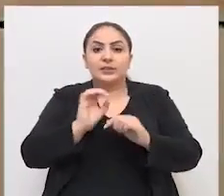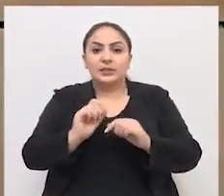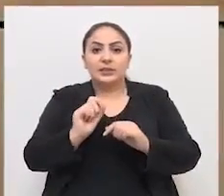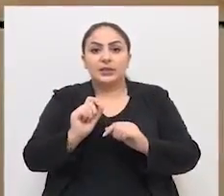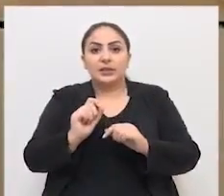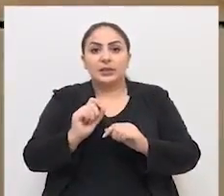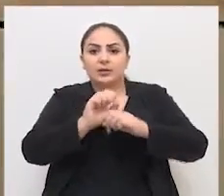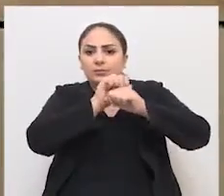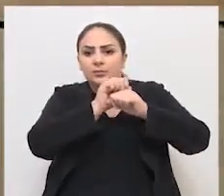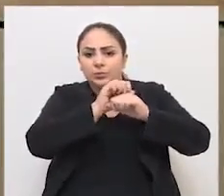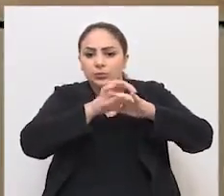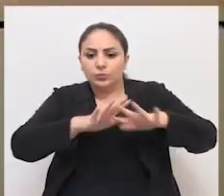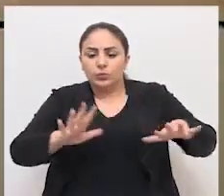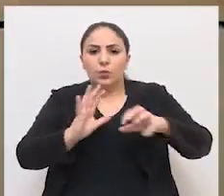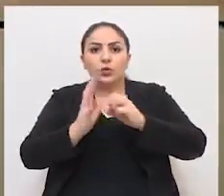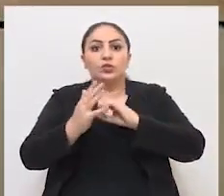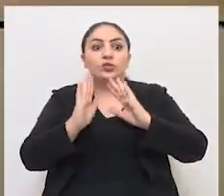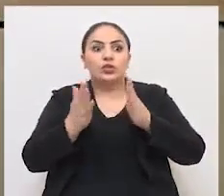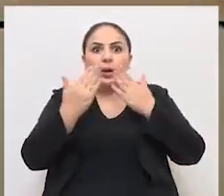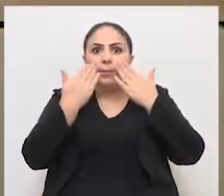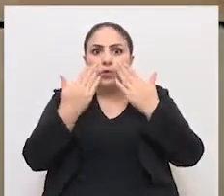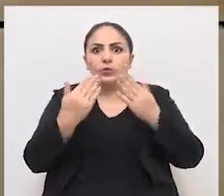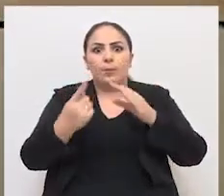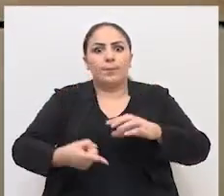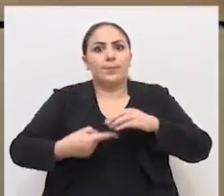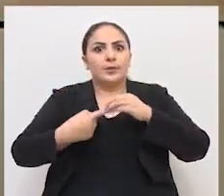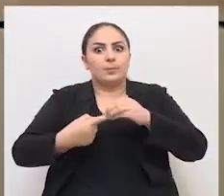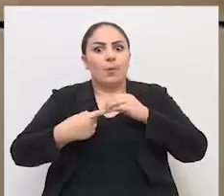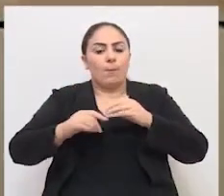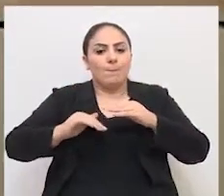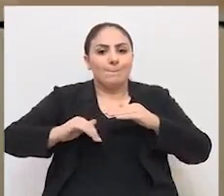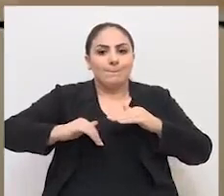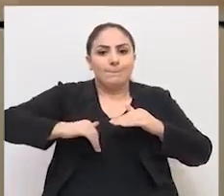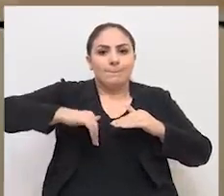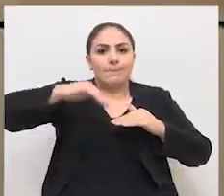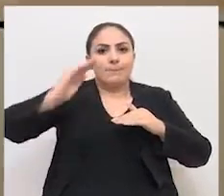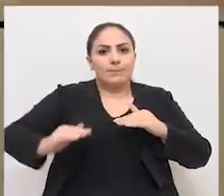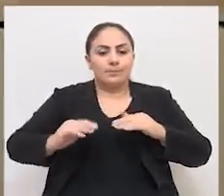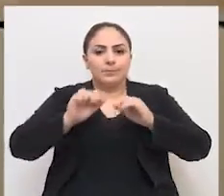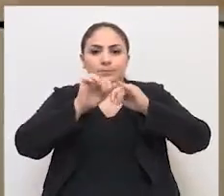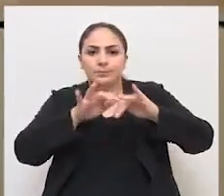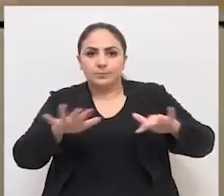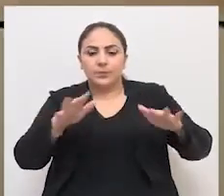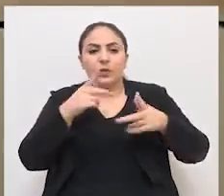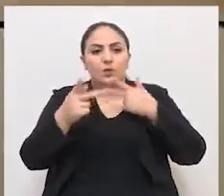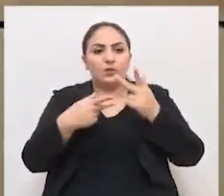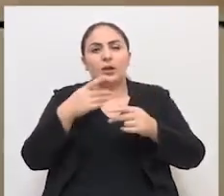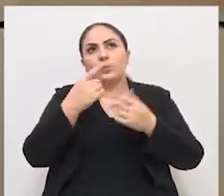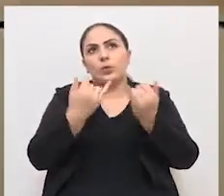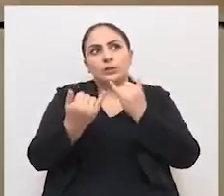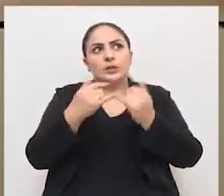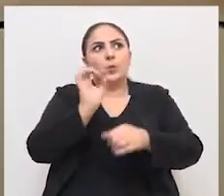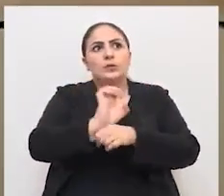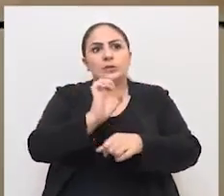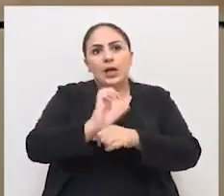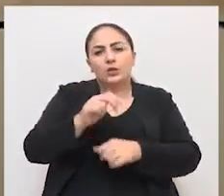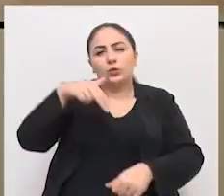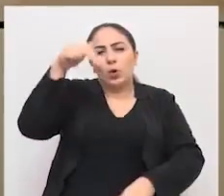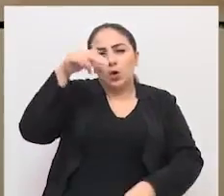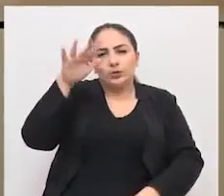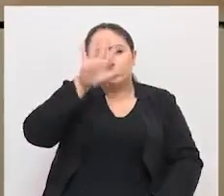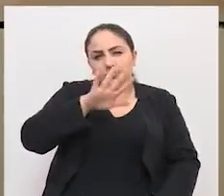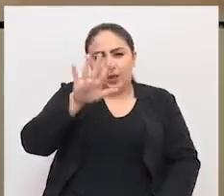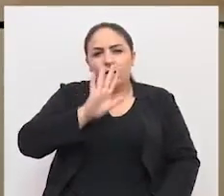aconteceu, já se mostrou na sua face mais dura. E aí eu falo sobre os estados do